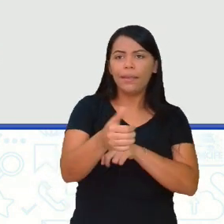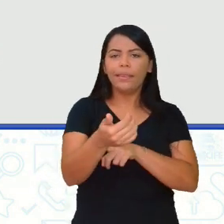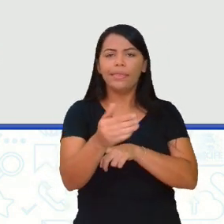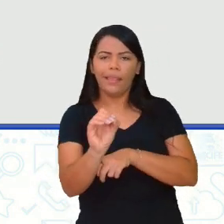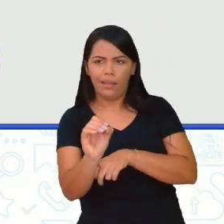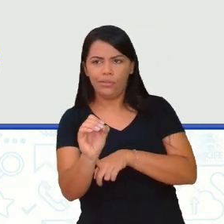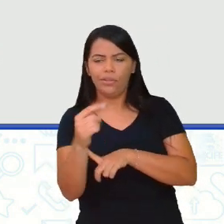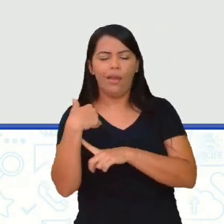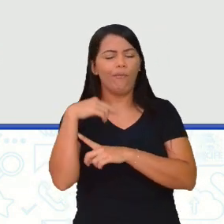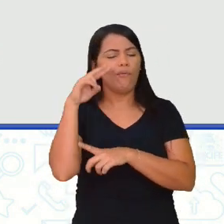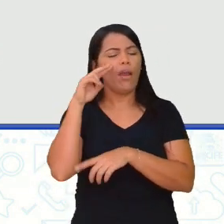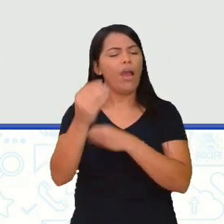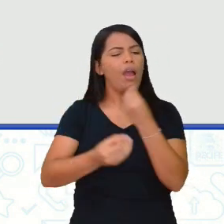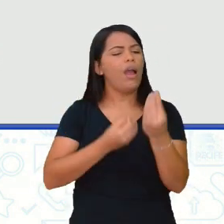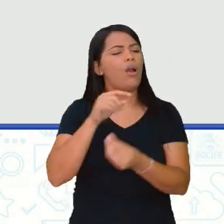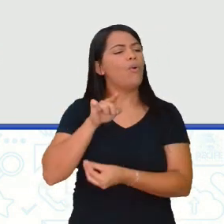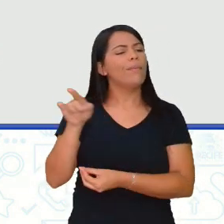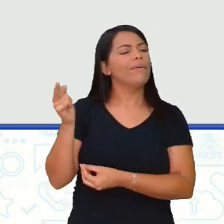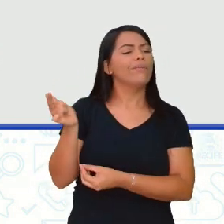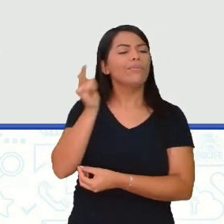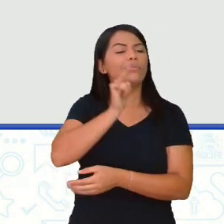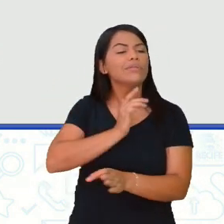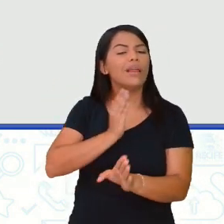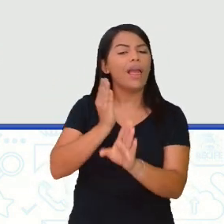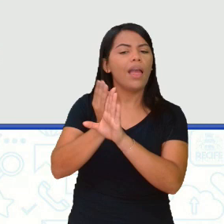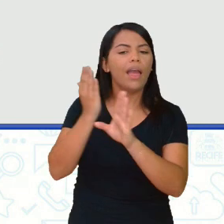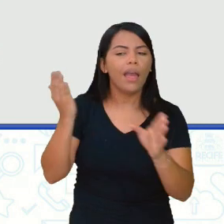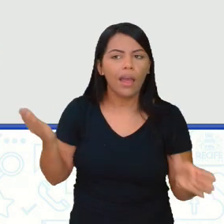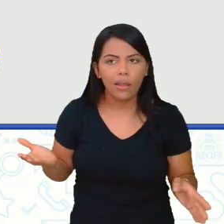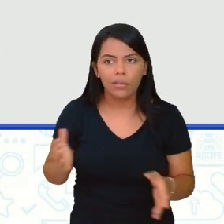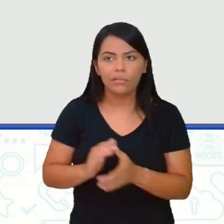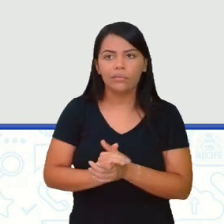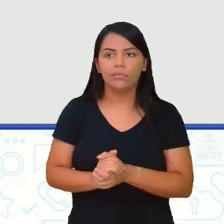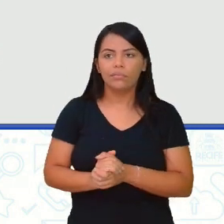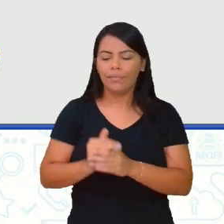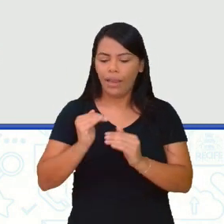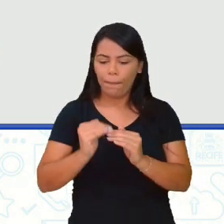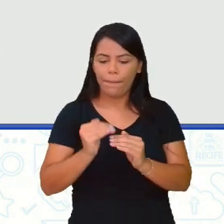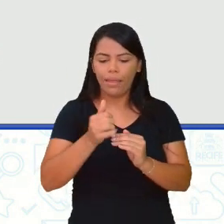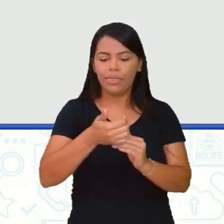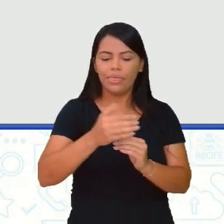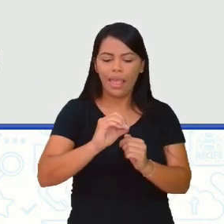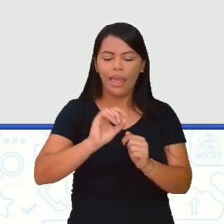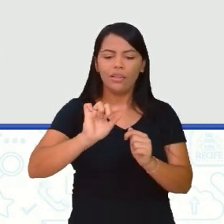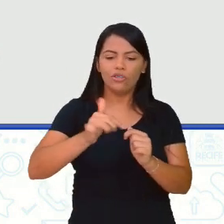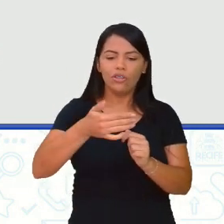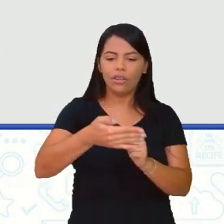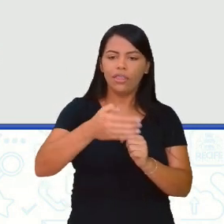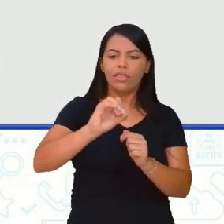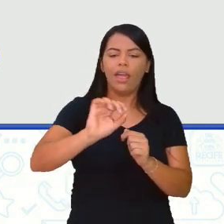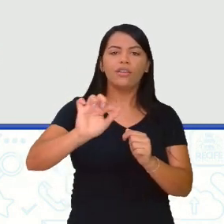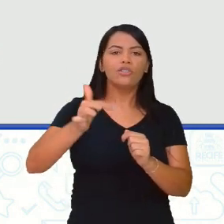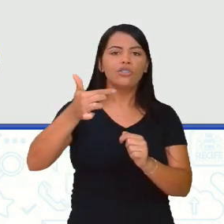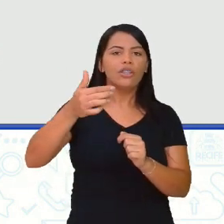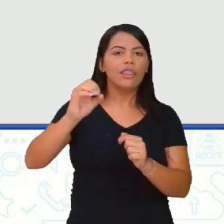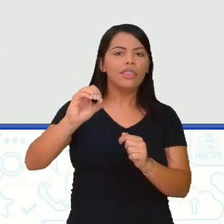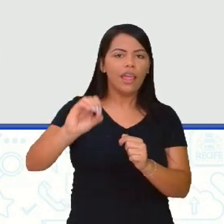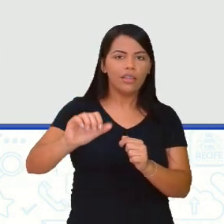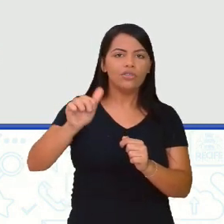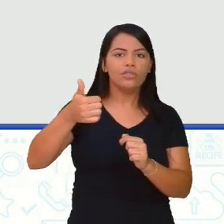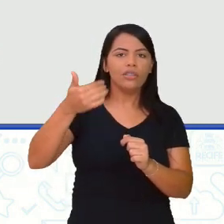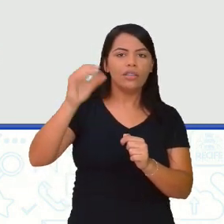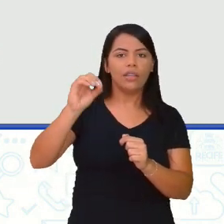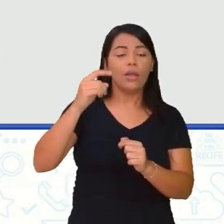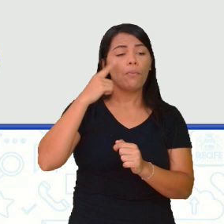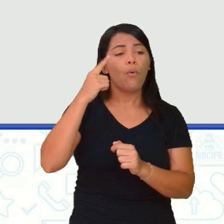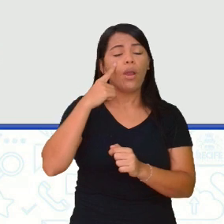olhar, como é que eles estão chegando? Eles estão pulando de 10 em 10. Como é que eu vejo isso? Ora, se do